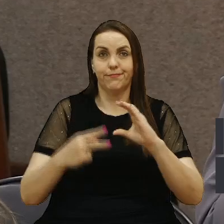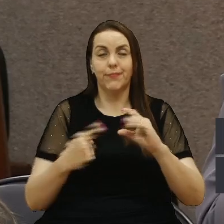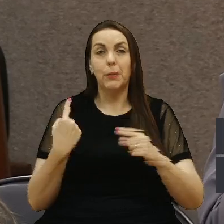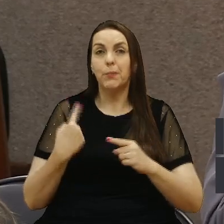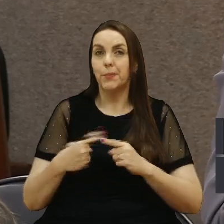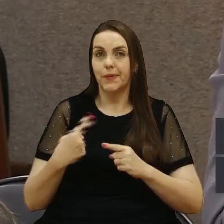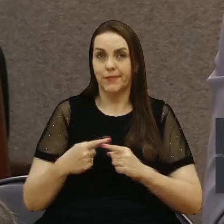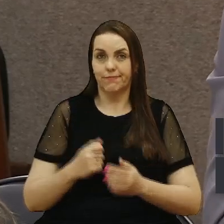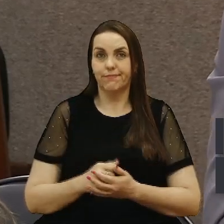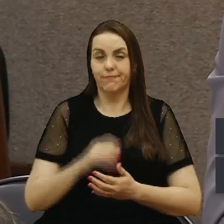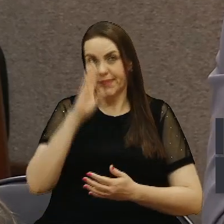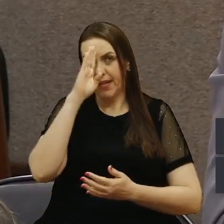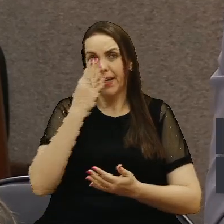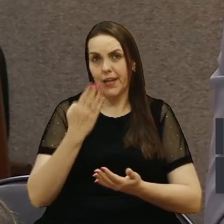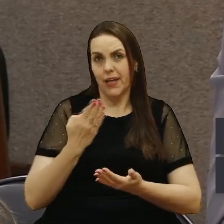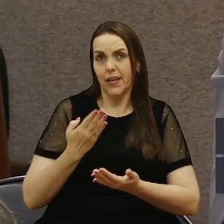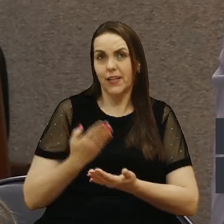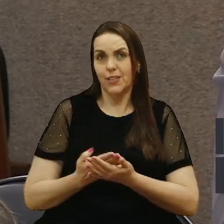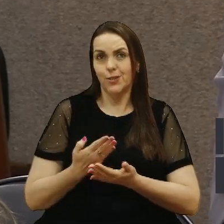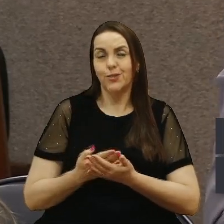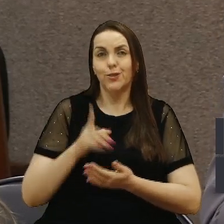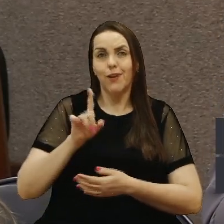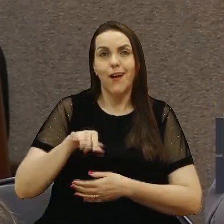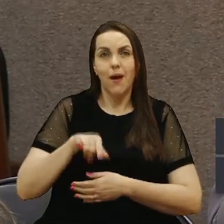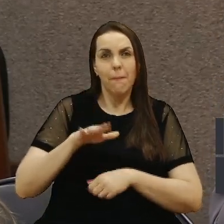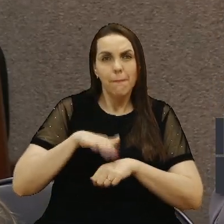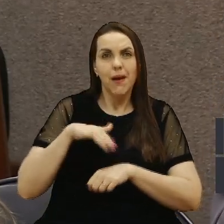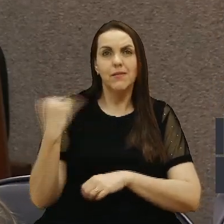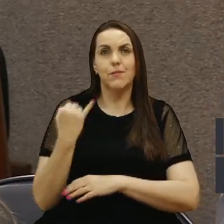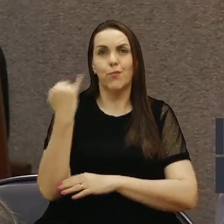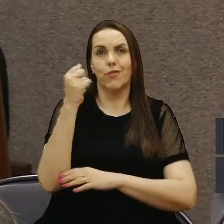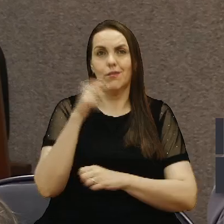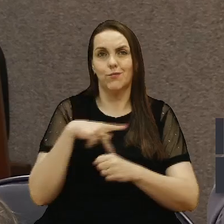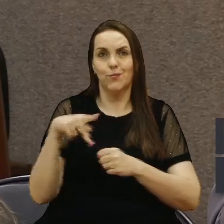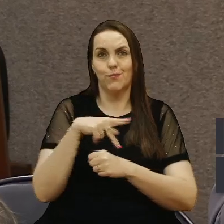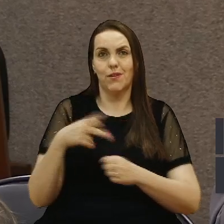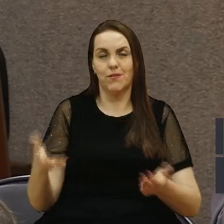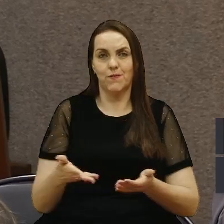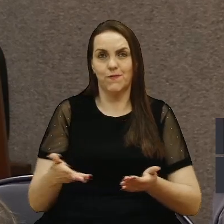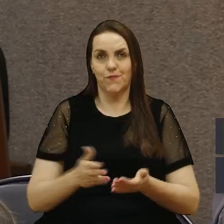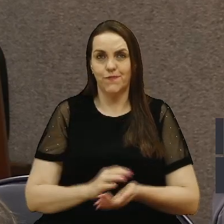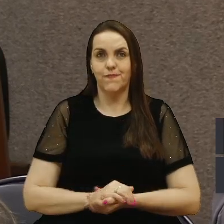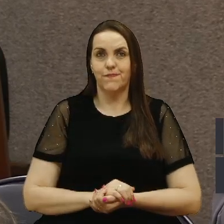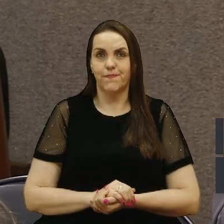porque acredito que seja um dos mais importantes do nosso país hoje.